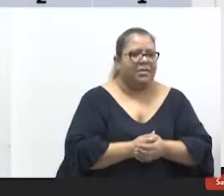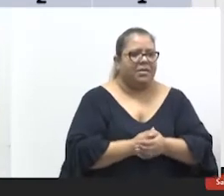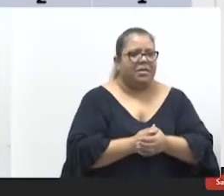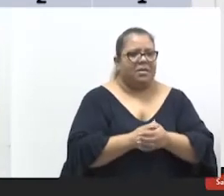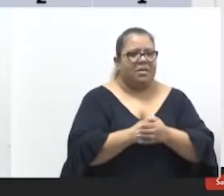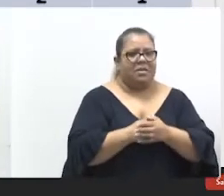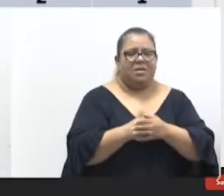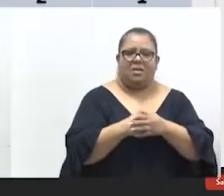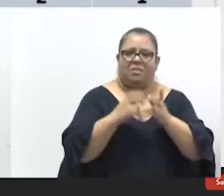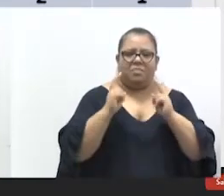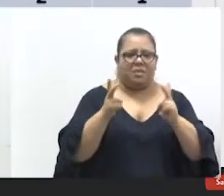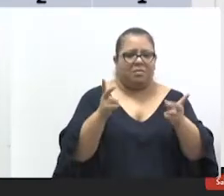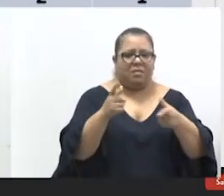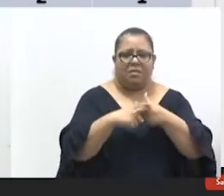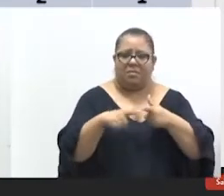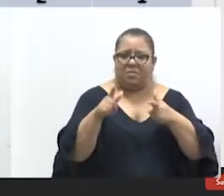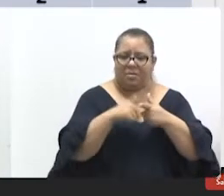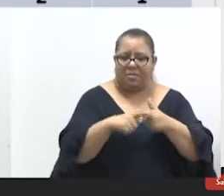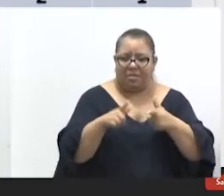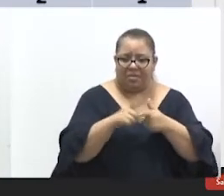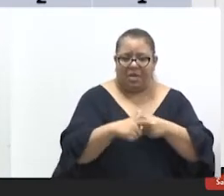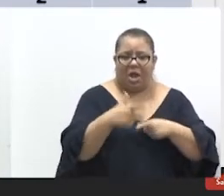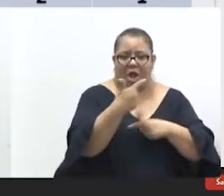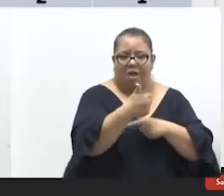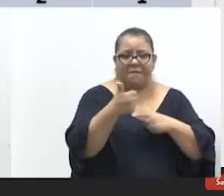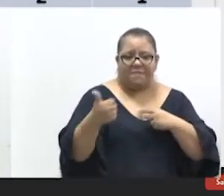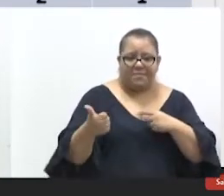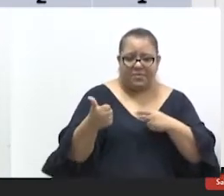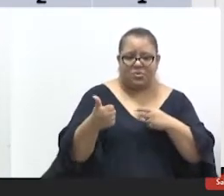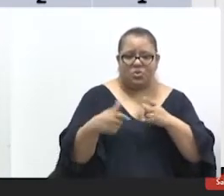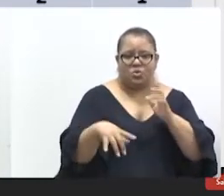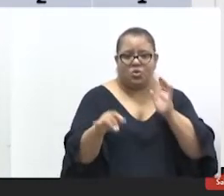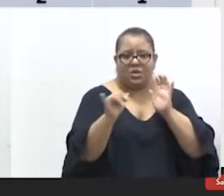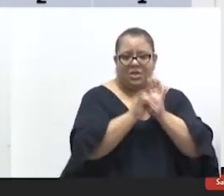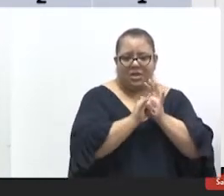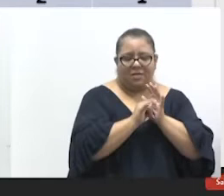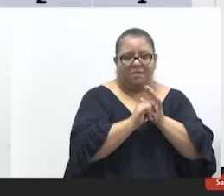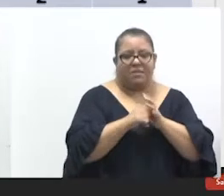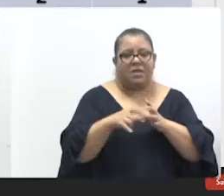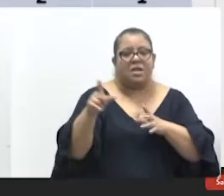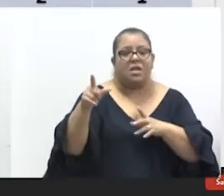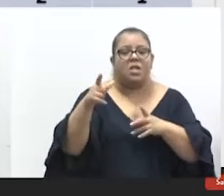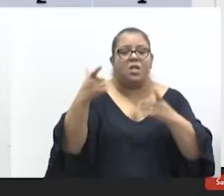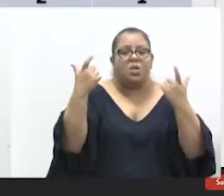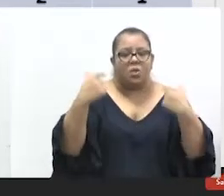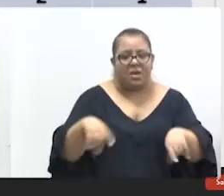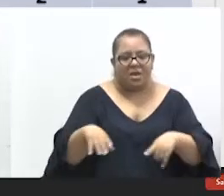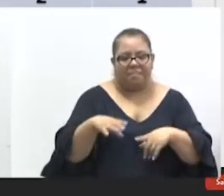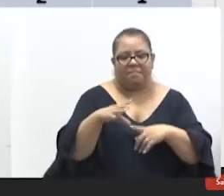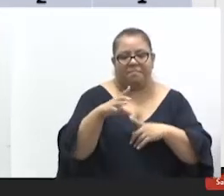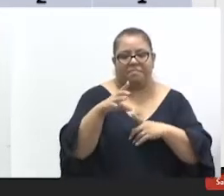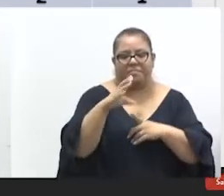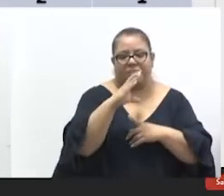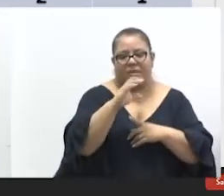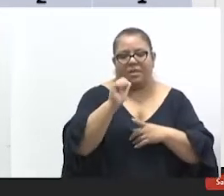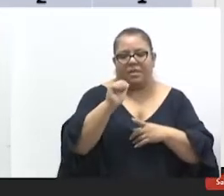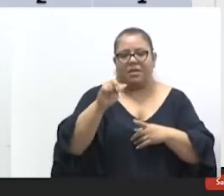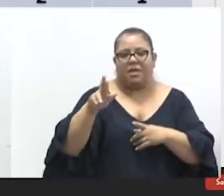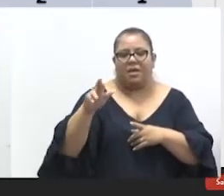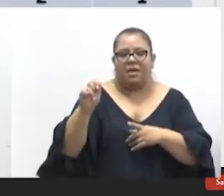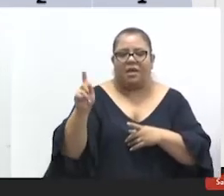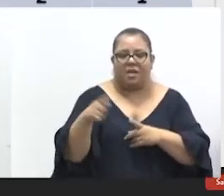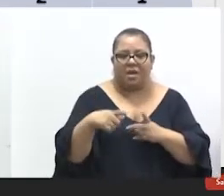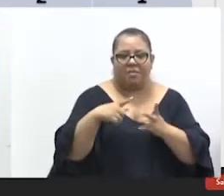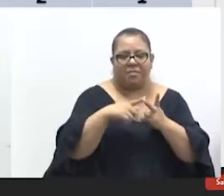essa problemática, foram 21 diagnósticos do estado do Ceará, Rondônia, São